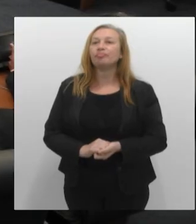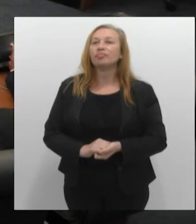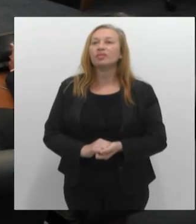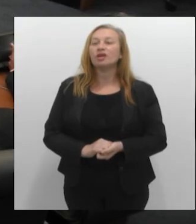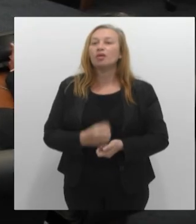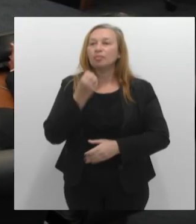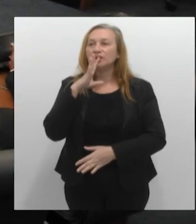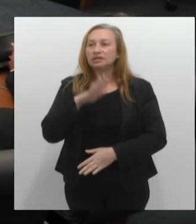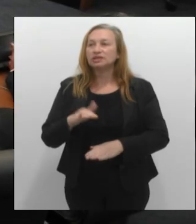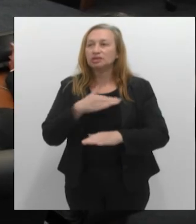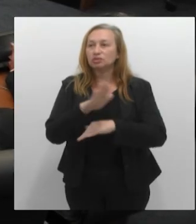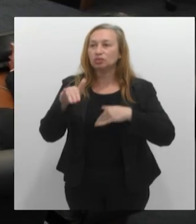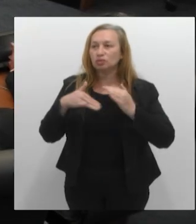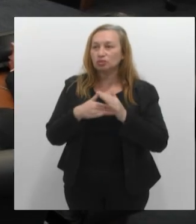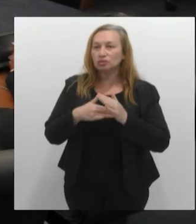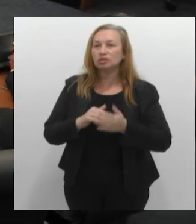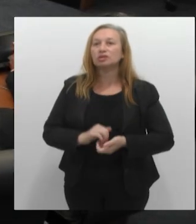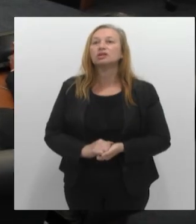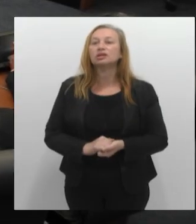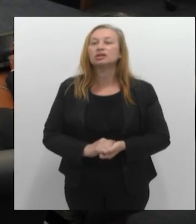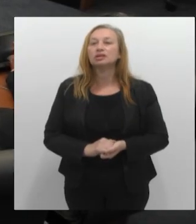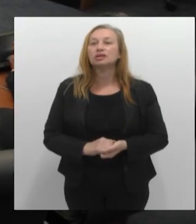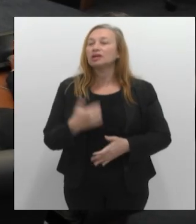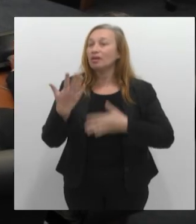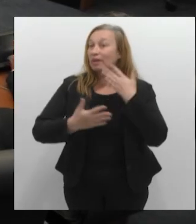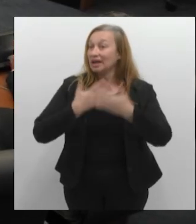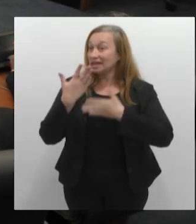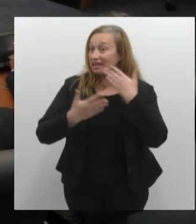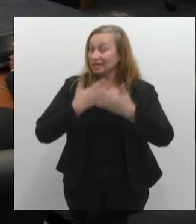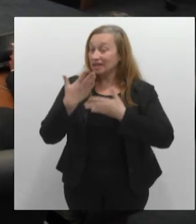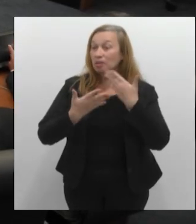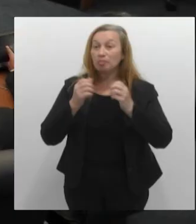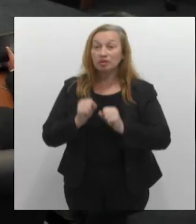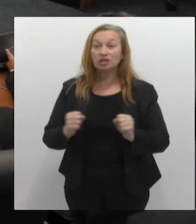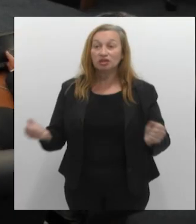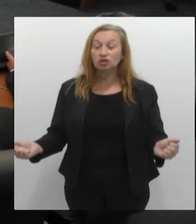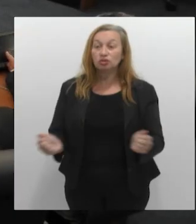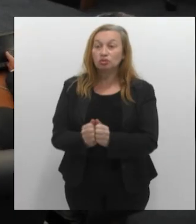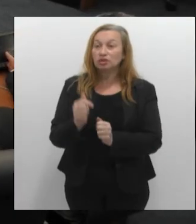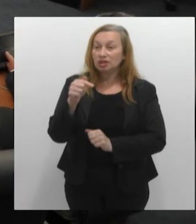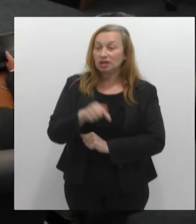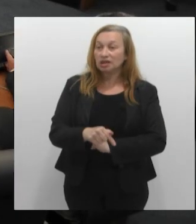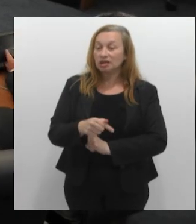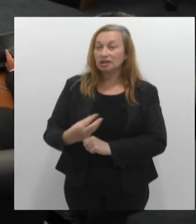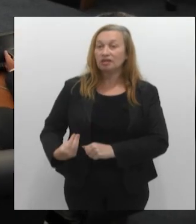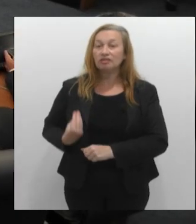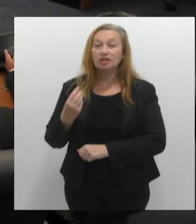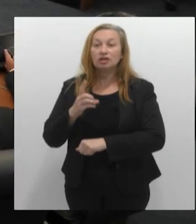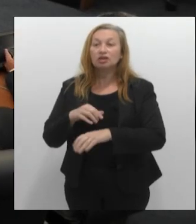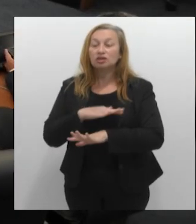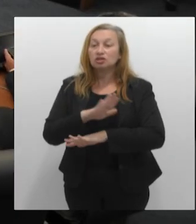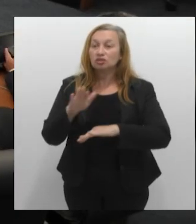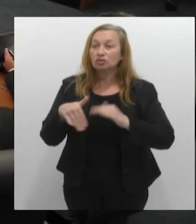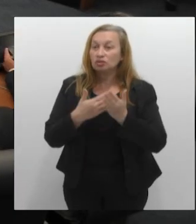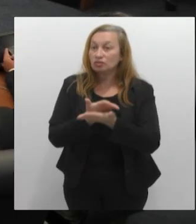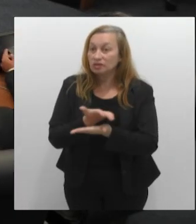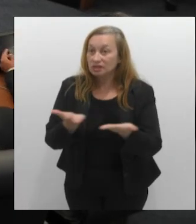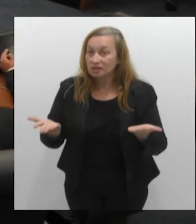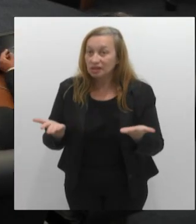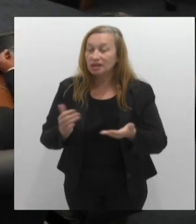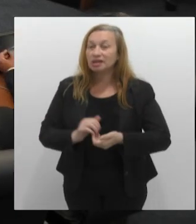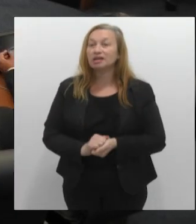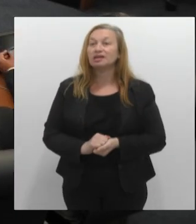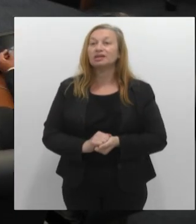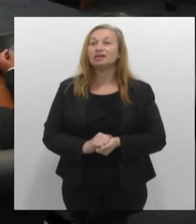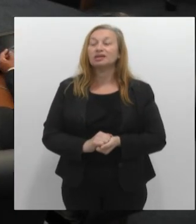Boa tarde a todos. É uma grande alegria poder estar aqui na presença de todos vocês e partilhar